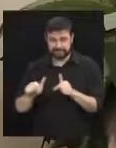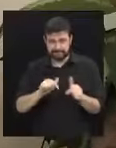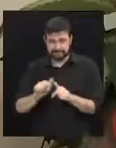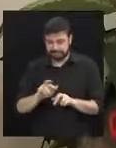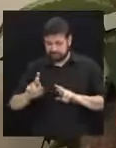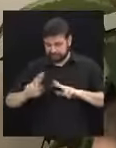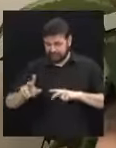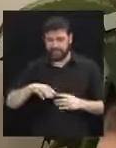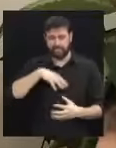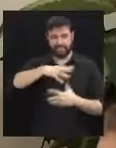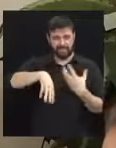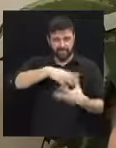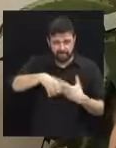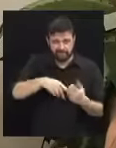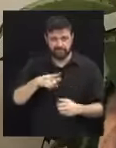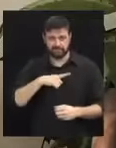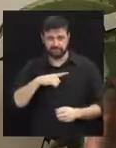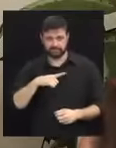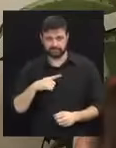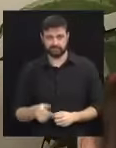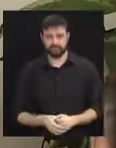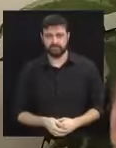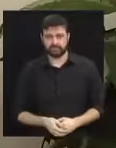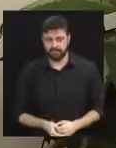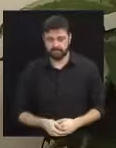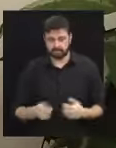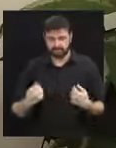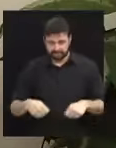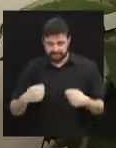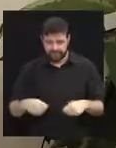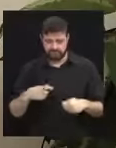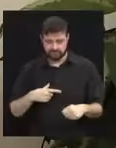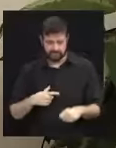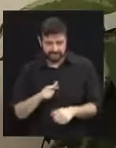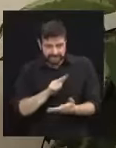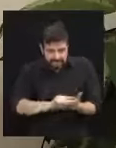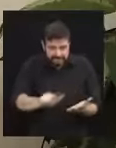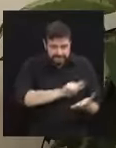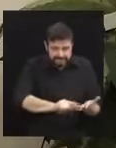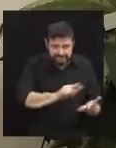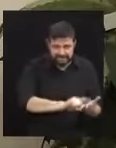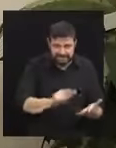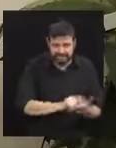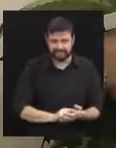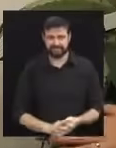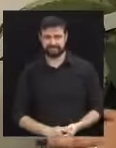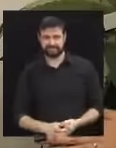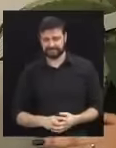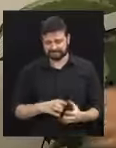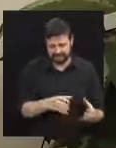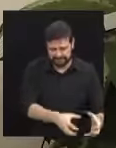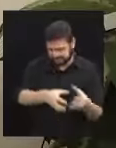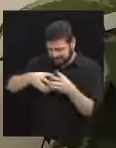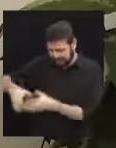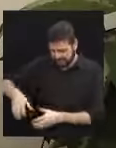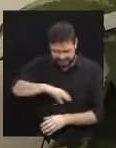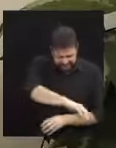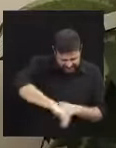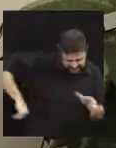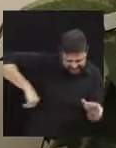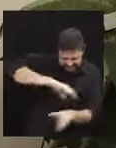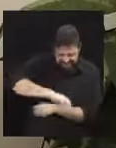adulto. Por causa da bagunça? É muita bagunça, muita bagunça. Você tenta limpar, puxando pano. Tem que arrastar eles todos pra Nossa. cá pra poder limpar